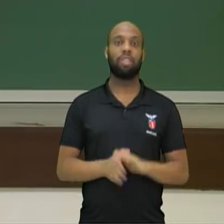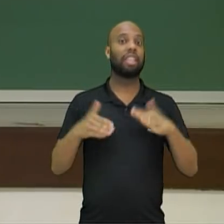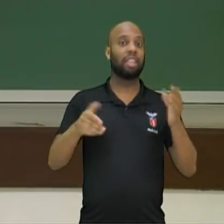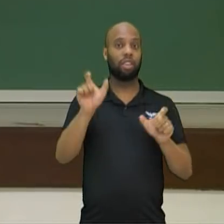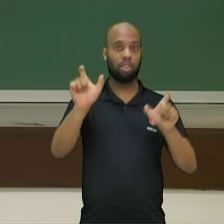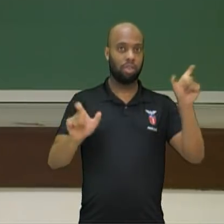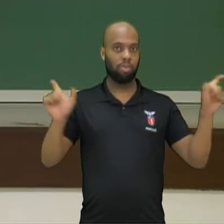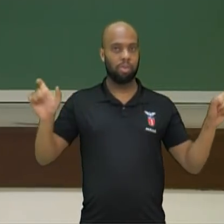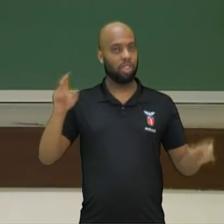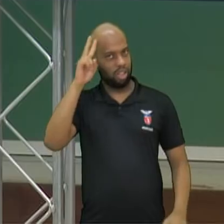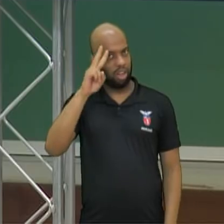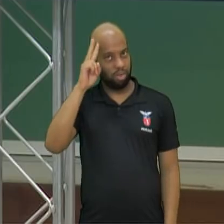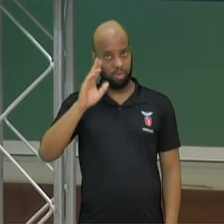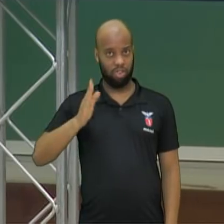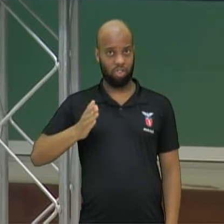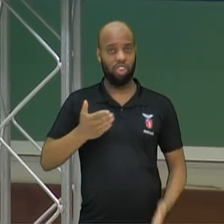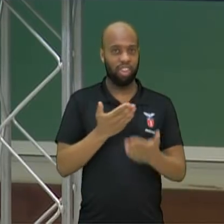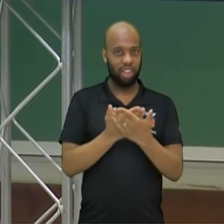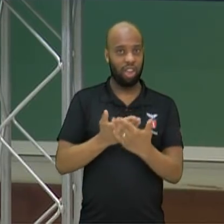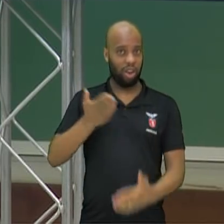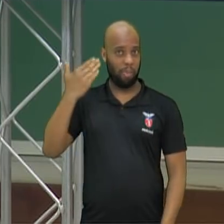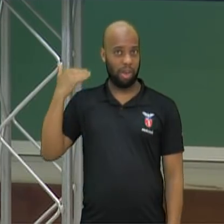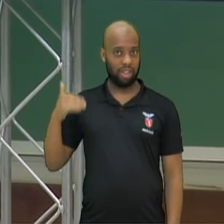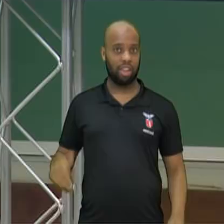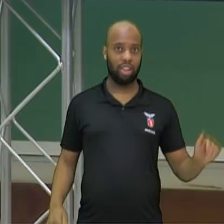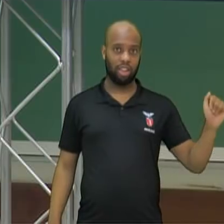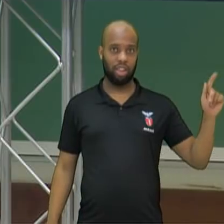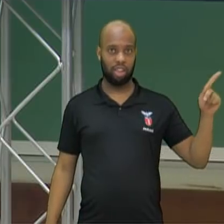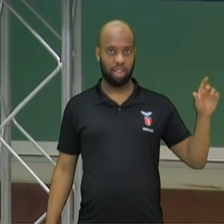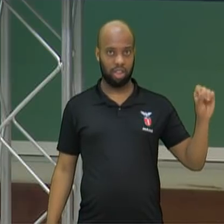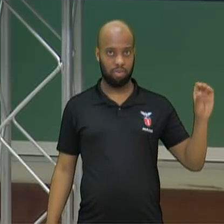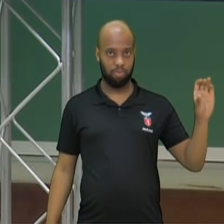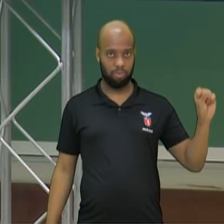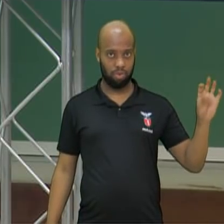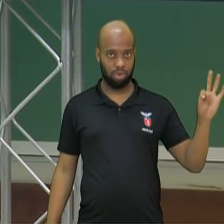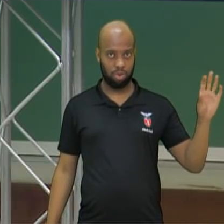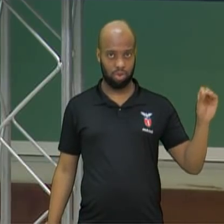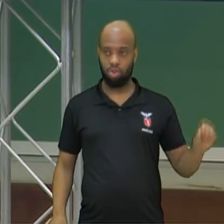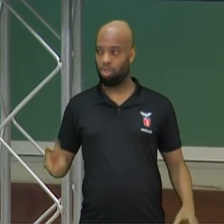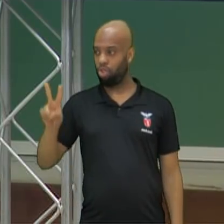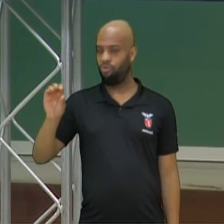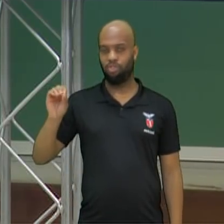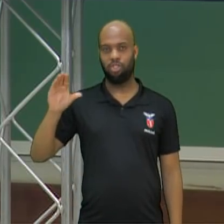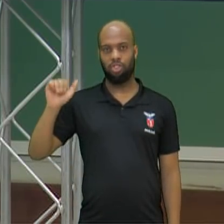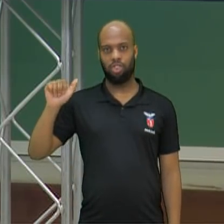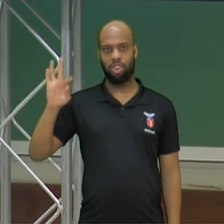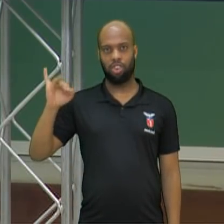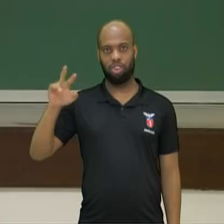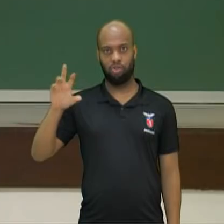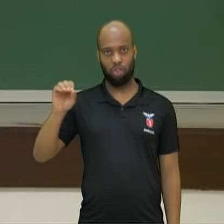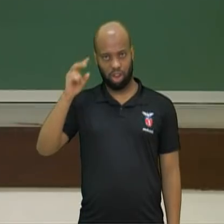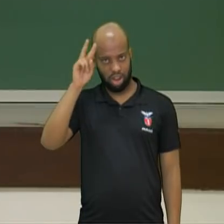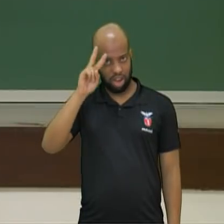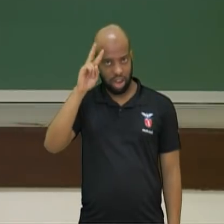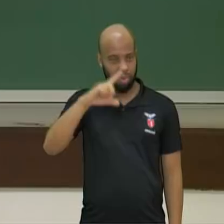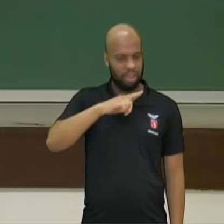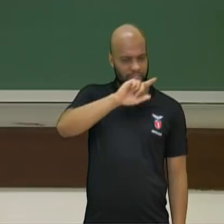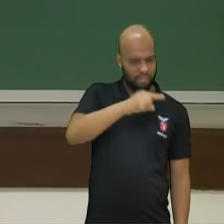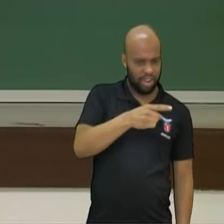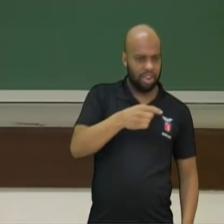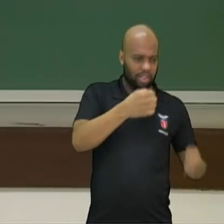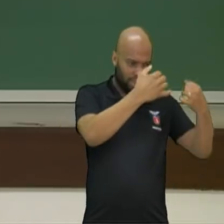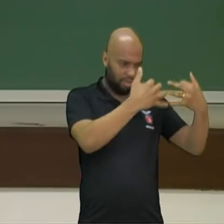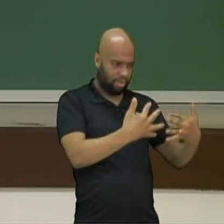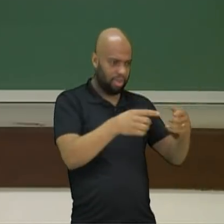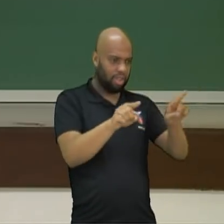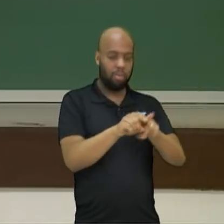Daí, pessoal, lembraram lá das nossas aulinhas de aposto e vocativo? Lembram da vírgulazinha? Lembram do explicar